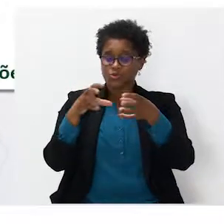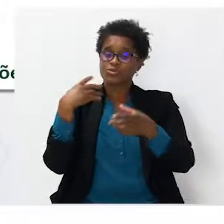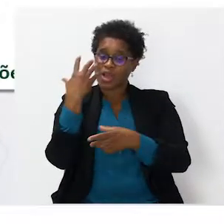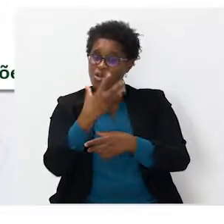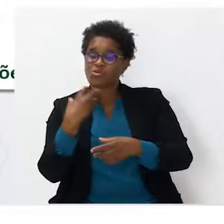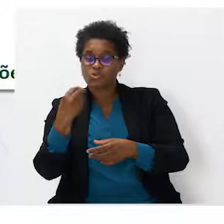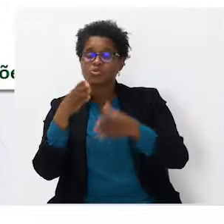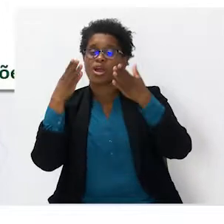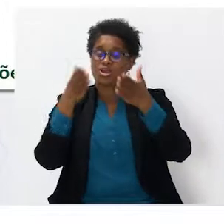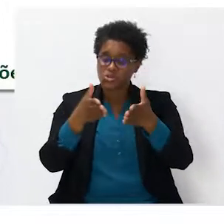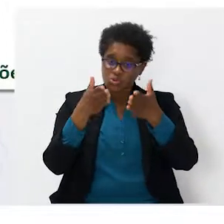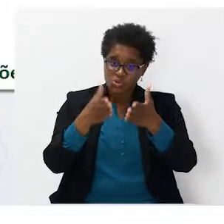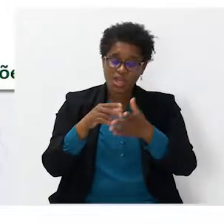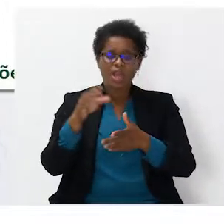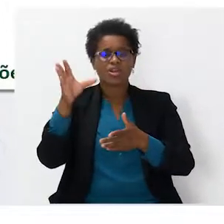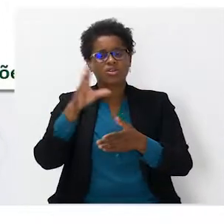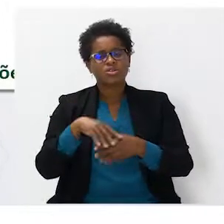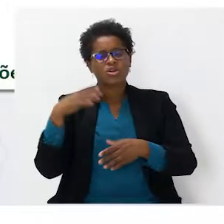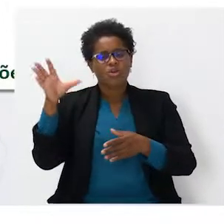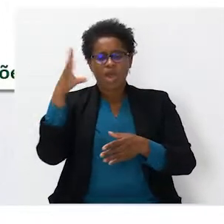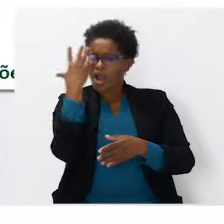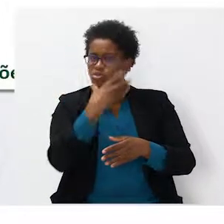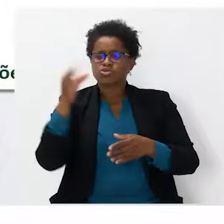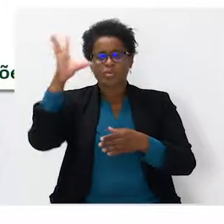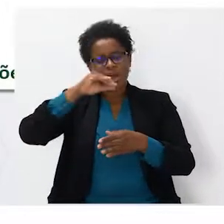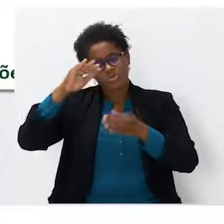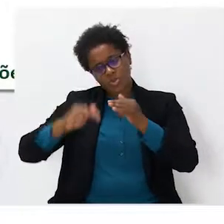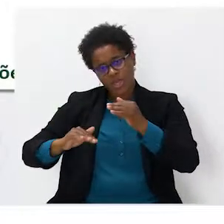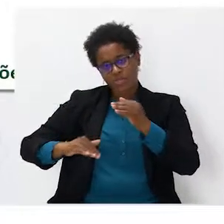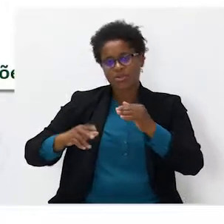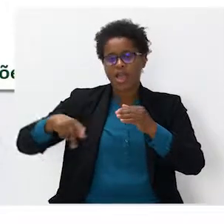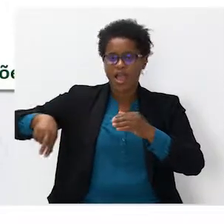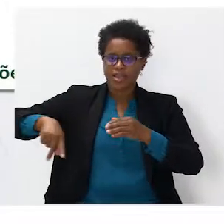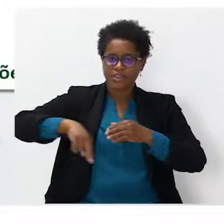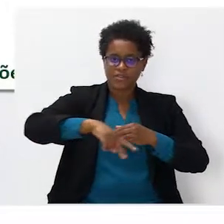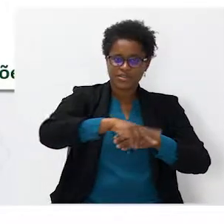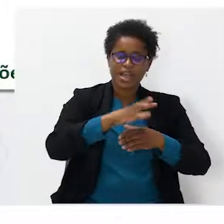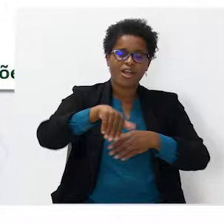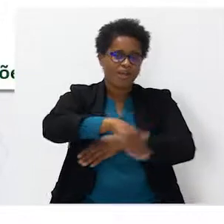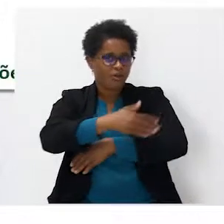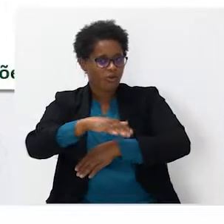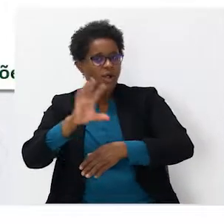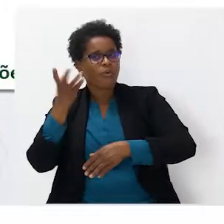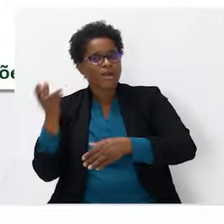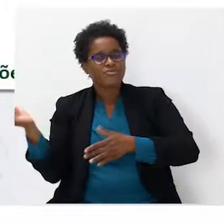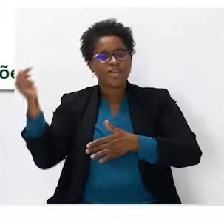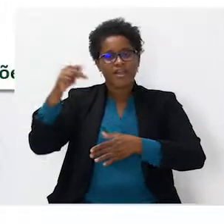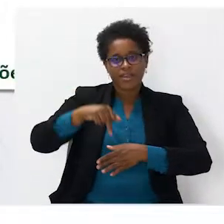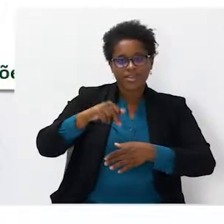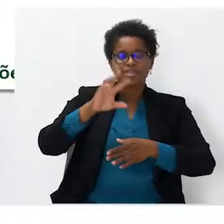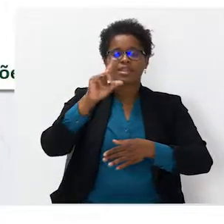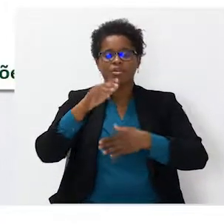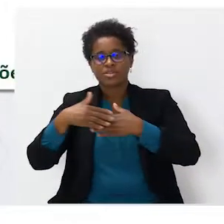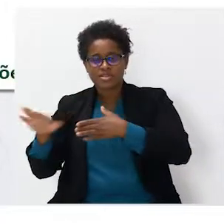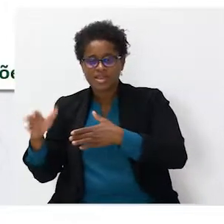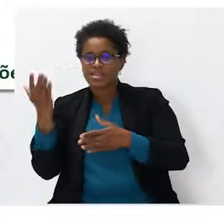alunos para ajudar os mais pequenos a atravessar a rua ao entrar e ao sair